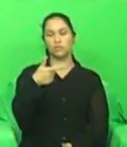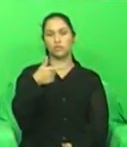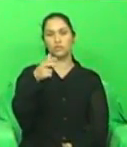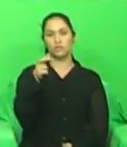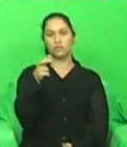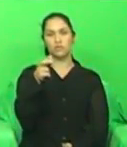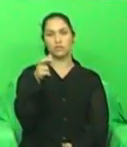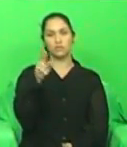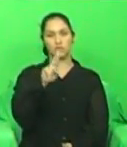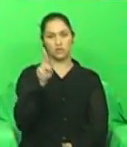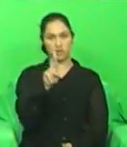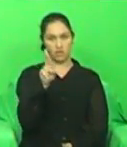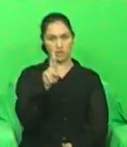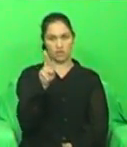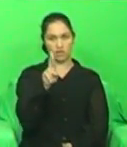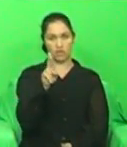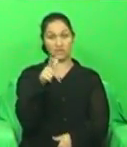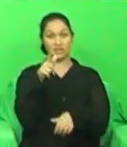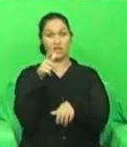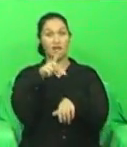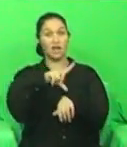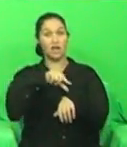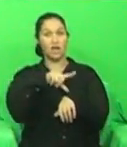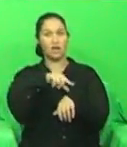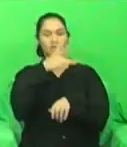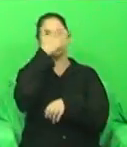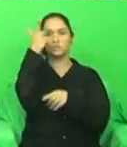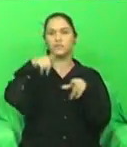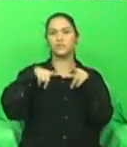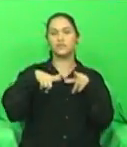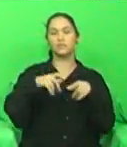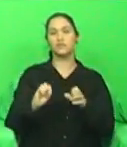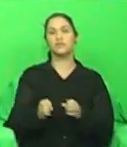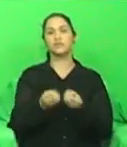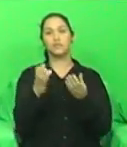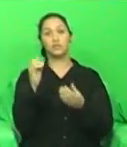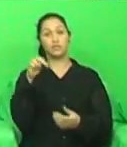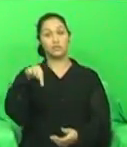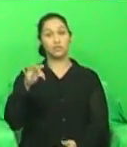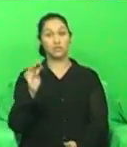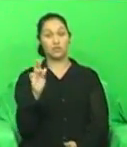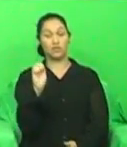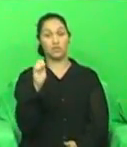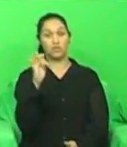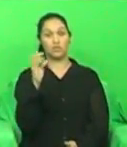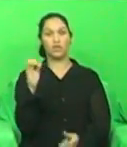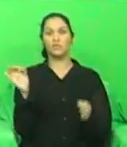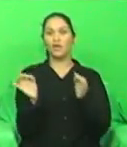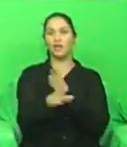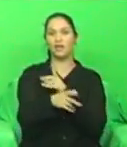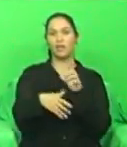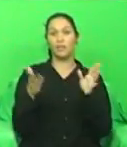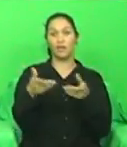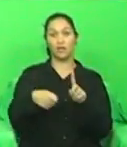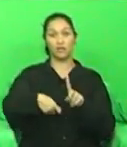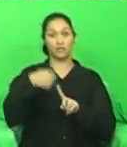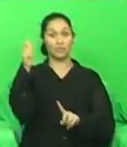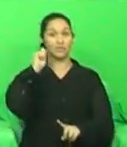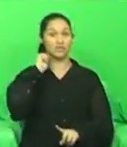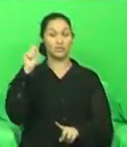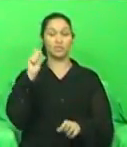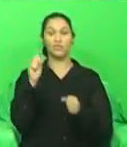custam 7 mil 150 reais por mês esse contrato ele está terminando agora em abril em abril foram feitos